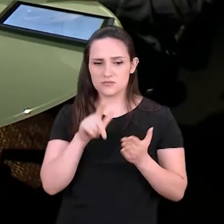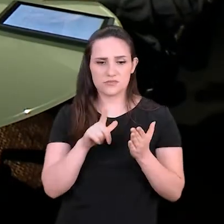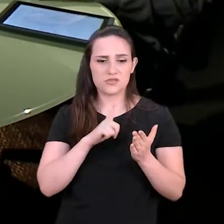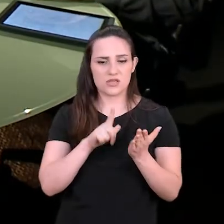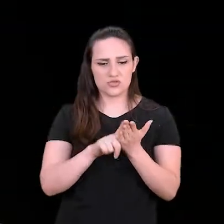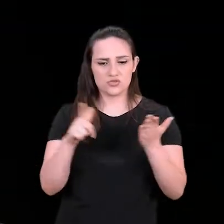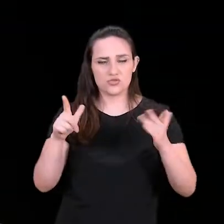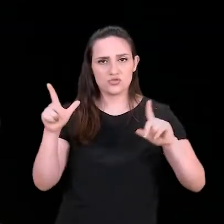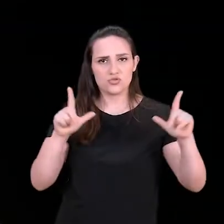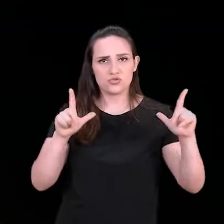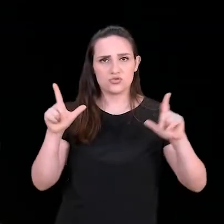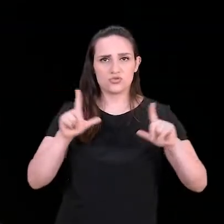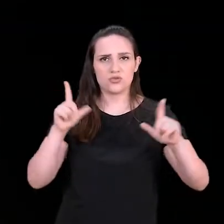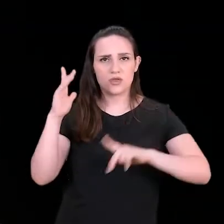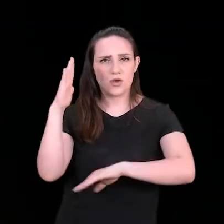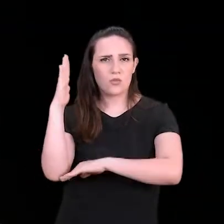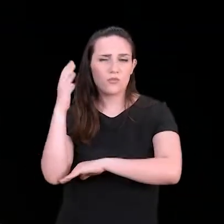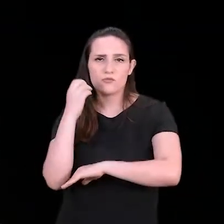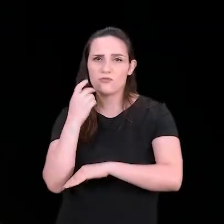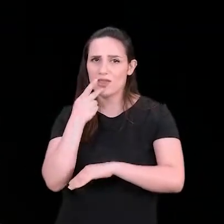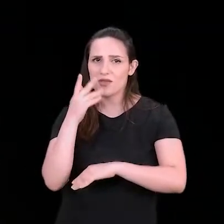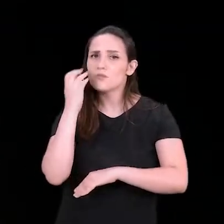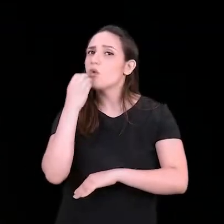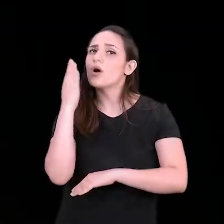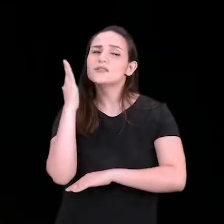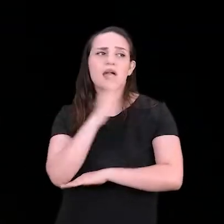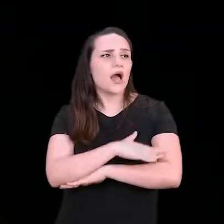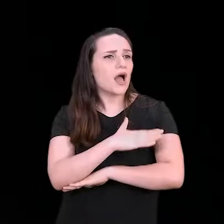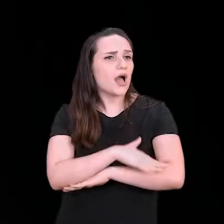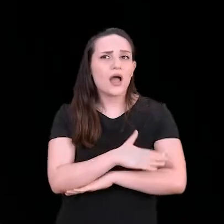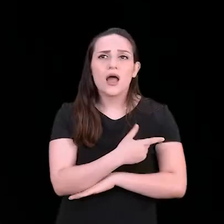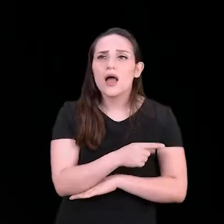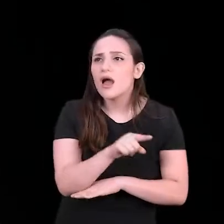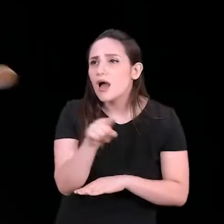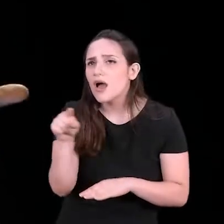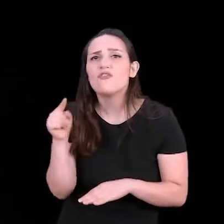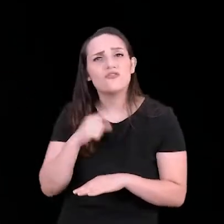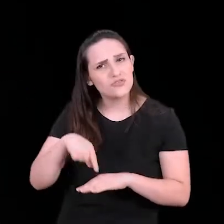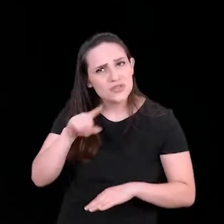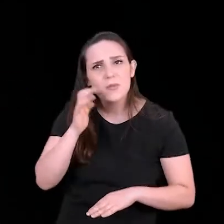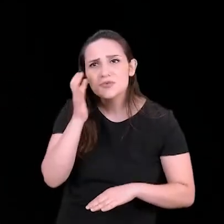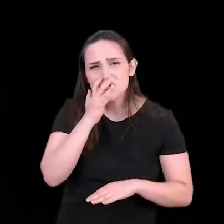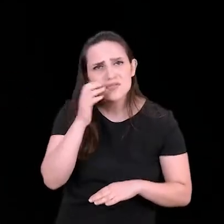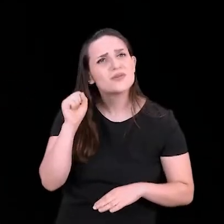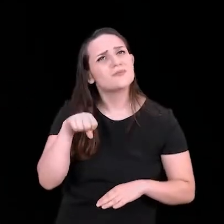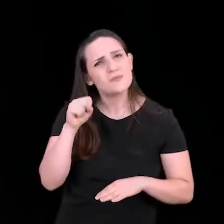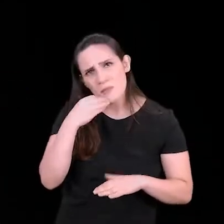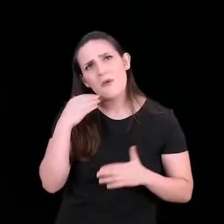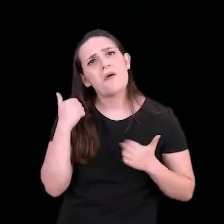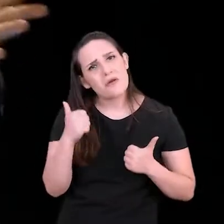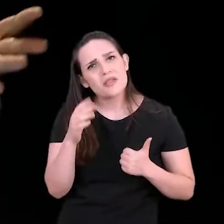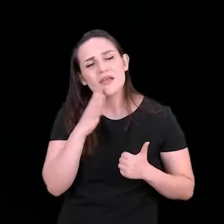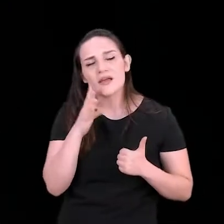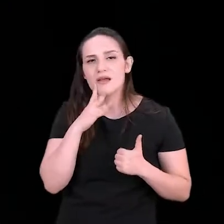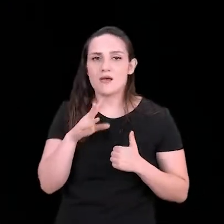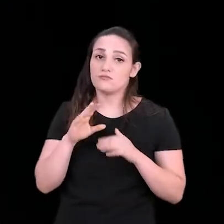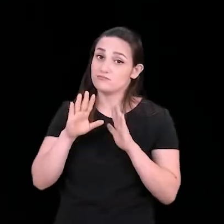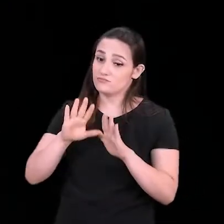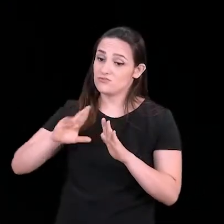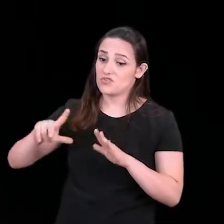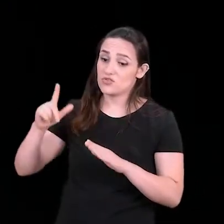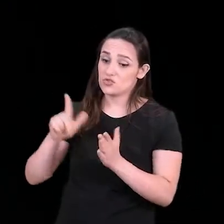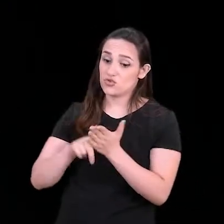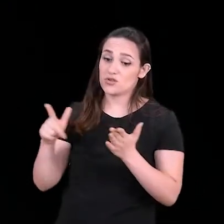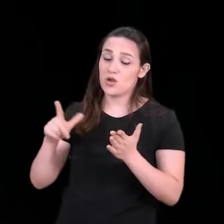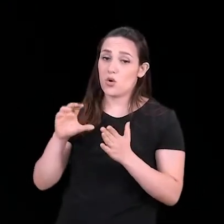o Jornal da Tarde interagiu, deu boa tarde para as pessoas que estavam dando boa tarde e estavam assistindo. O SBT,